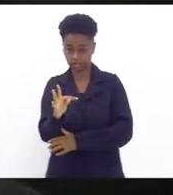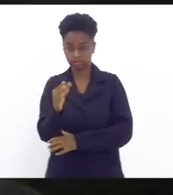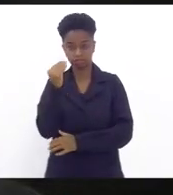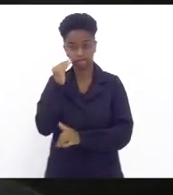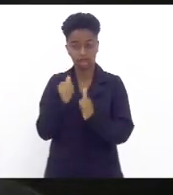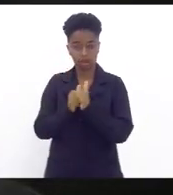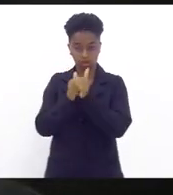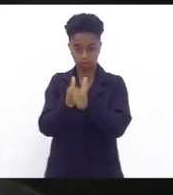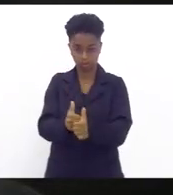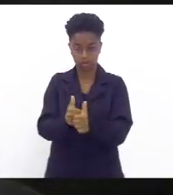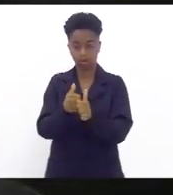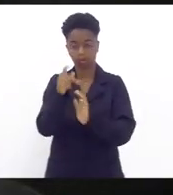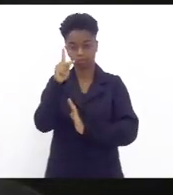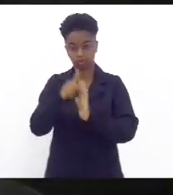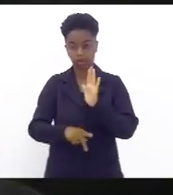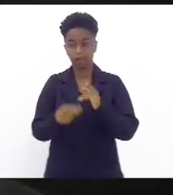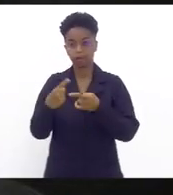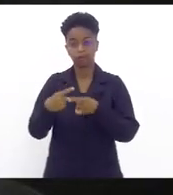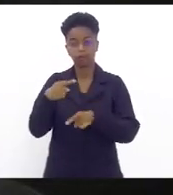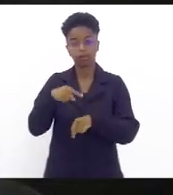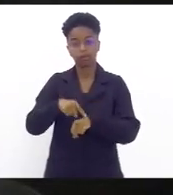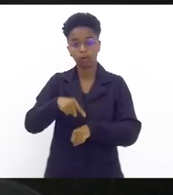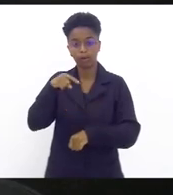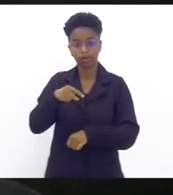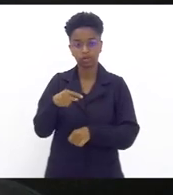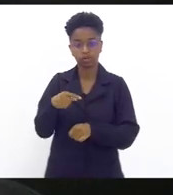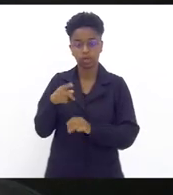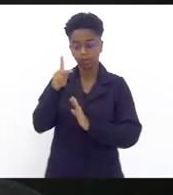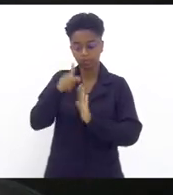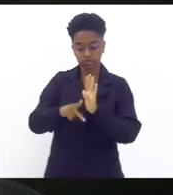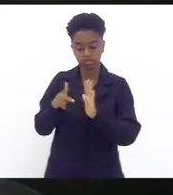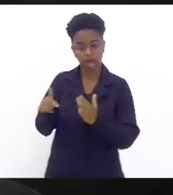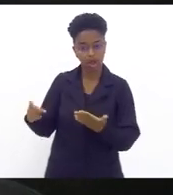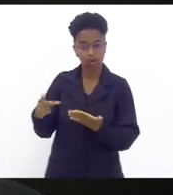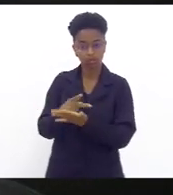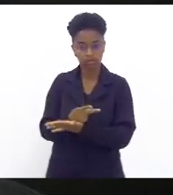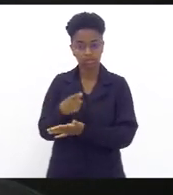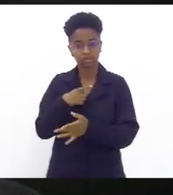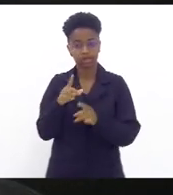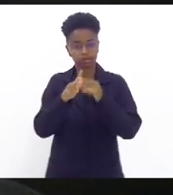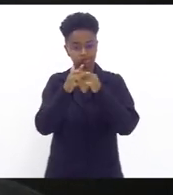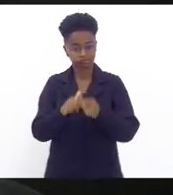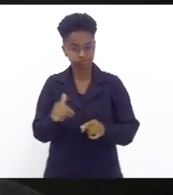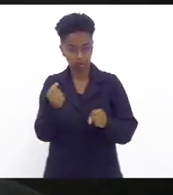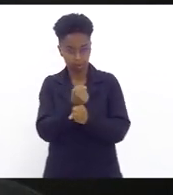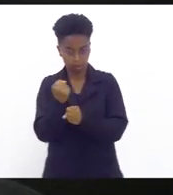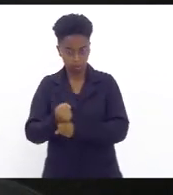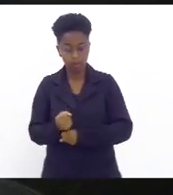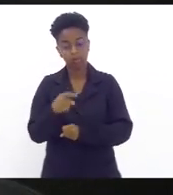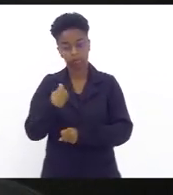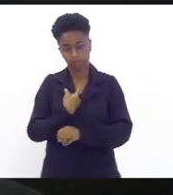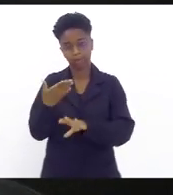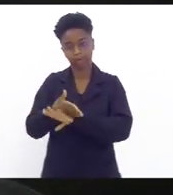desses projetos para que quando esses projetos estejam em curso das reformas a gente também participe e é esse grupo de trabalho